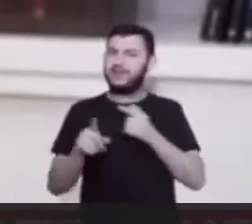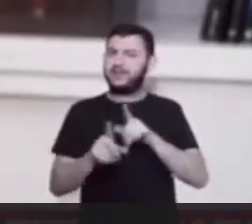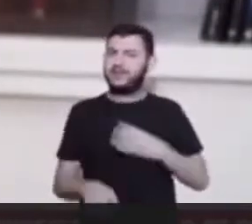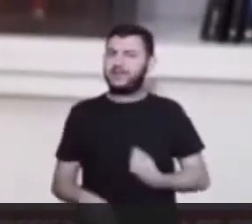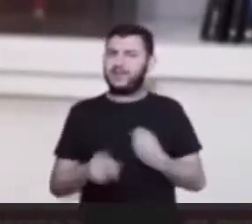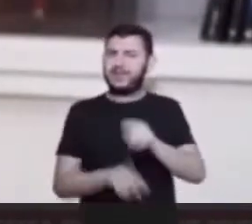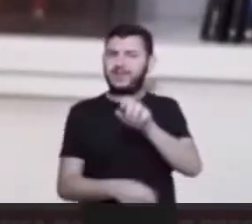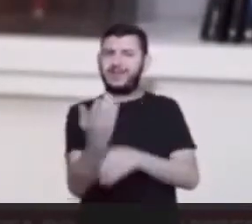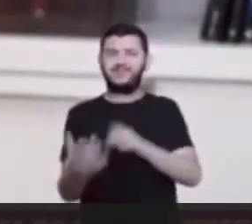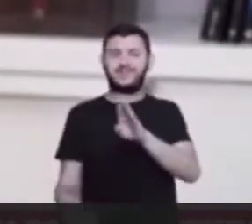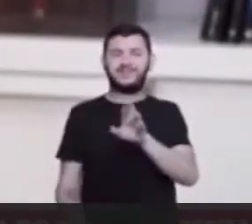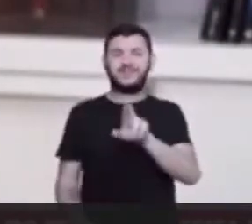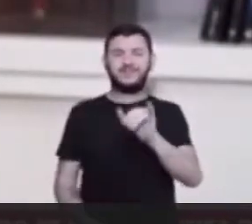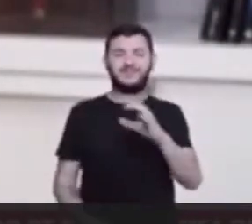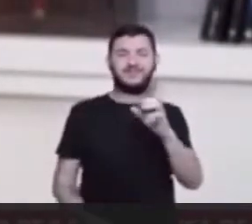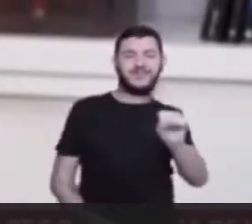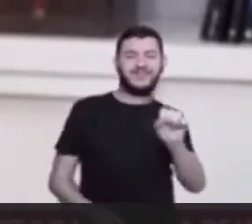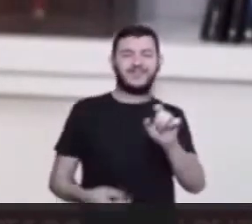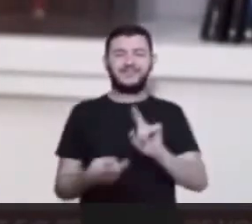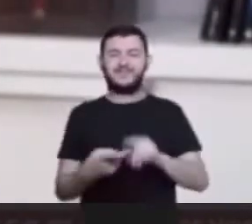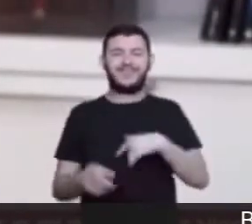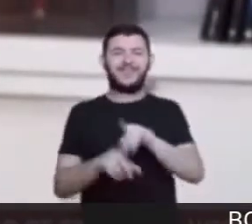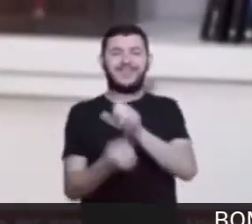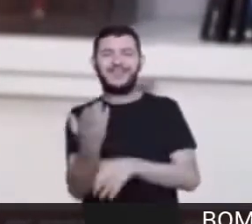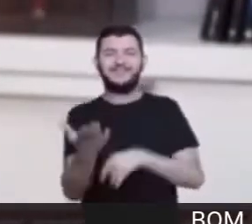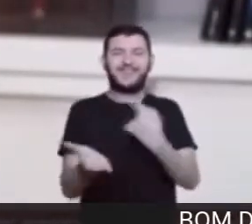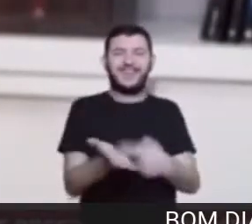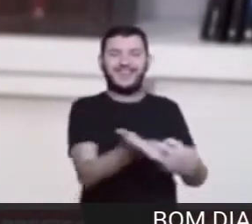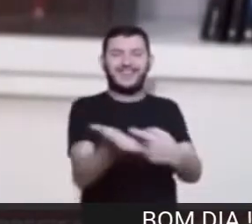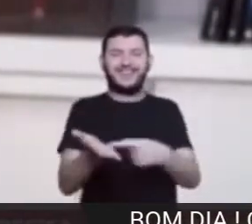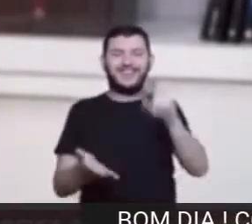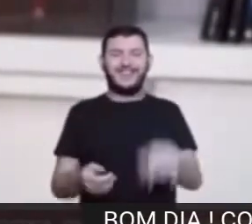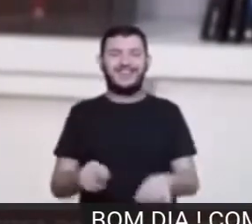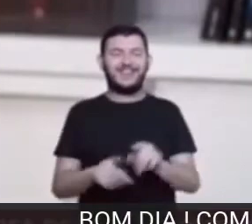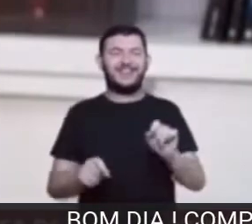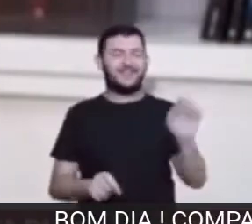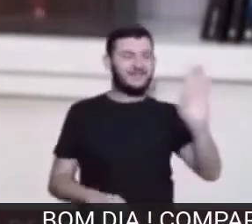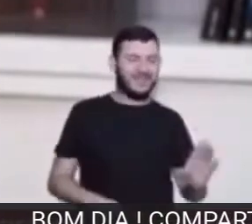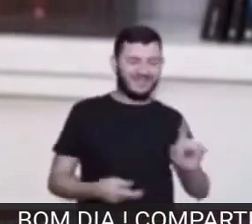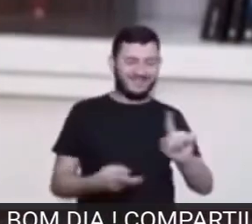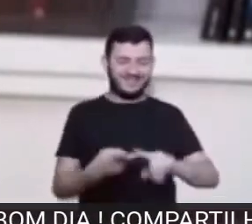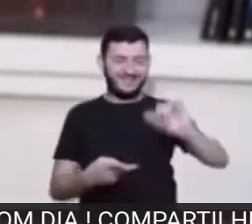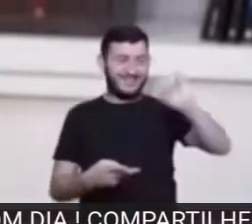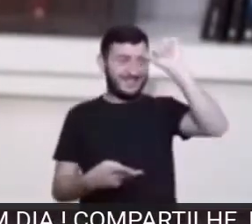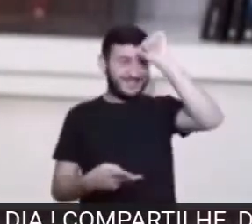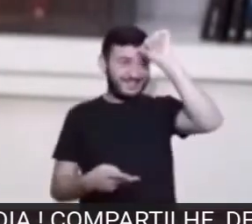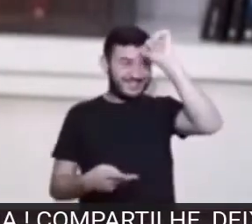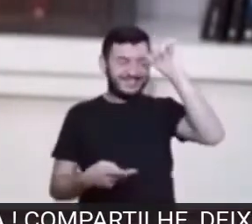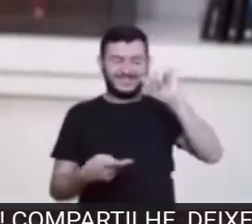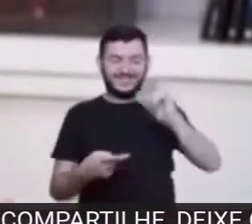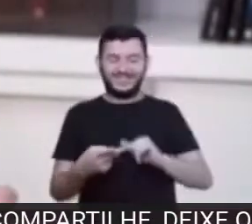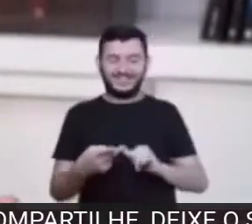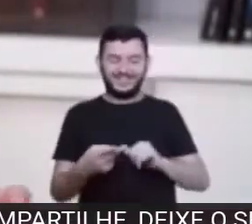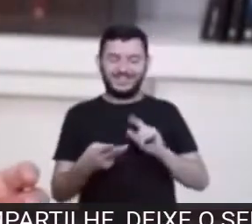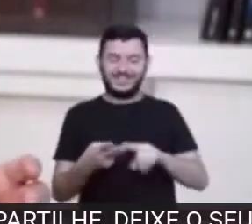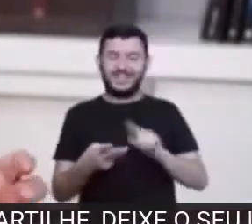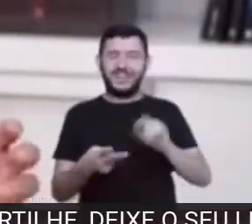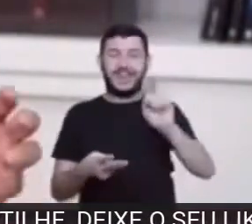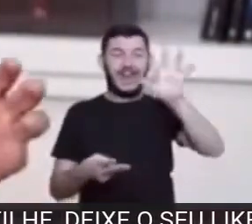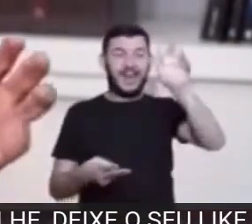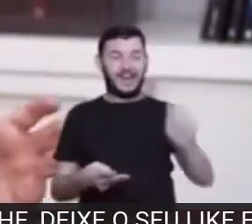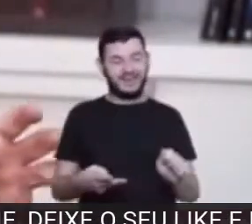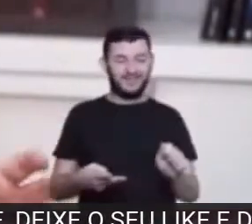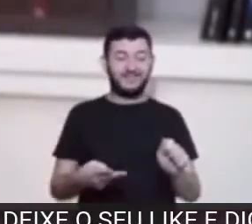Nós criamos o IBSA, que era uma aliança entre Brasil, Índia e África do Sul. Nós